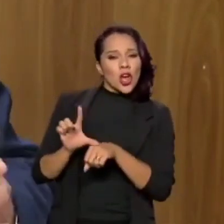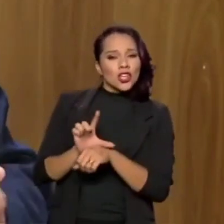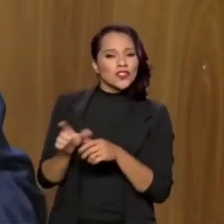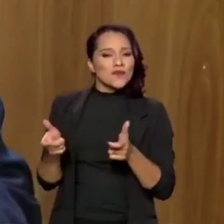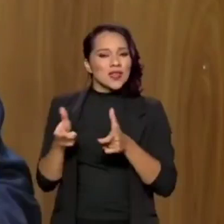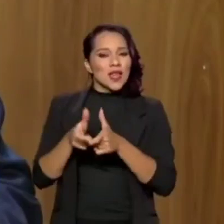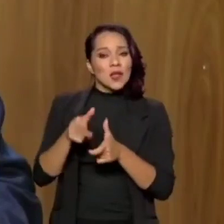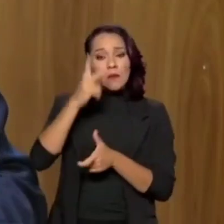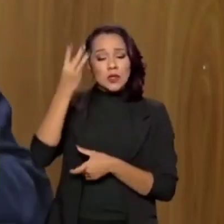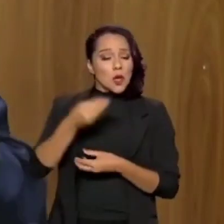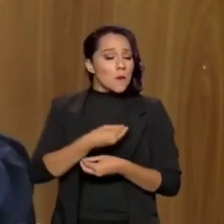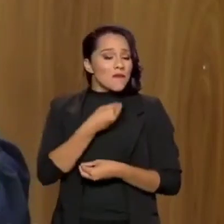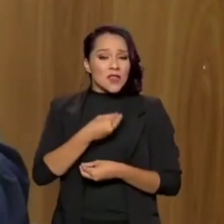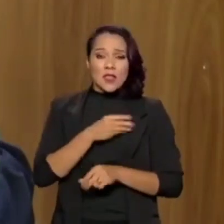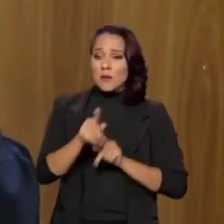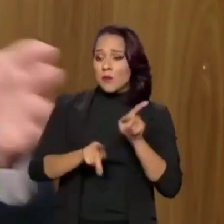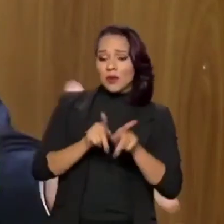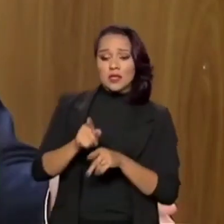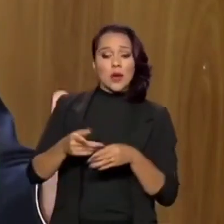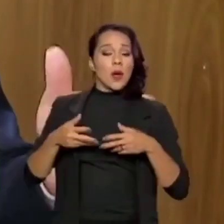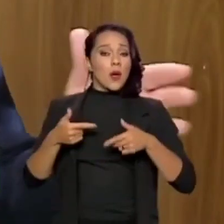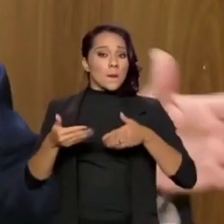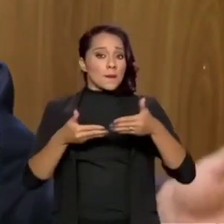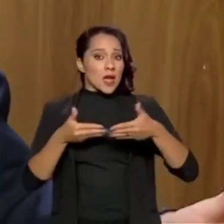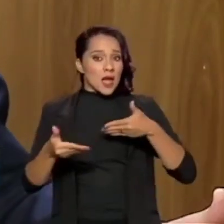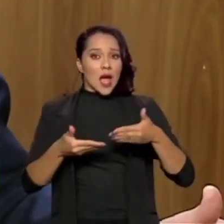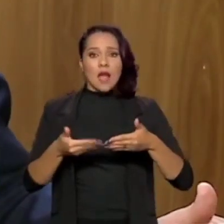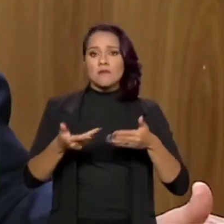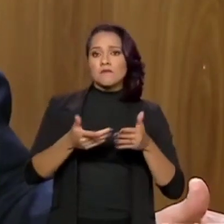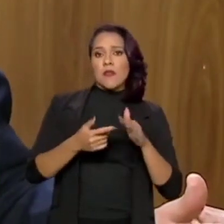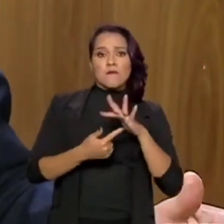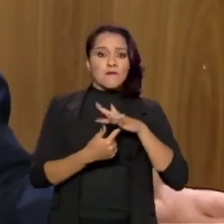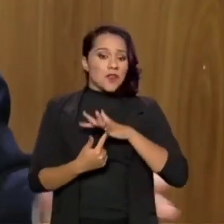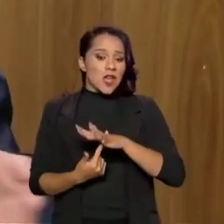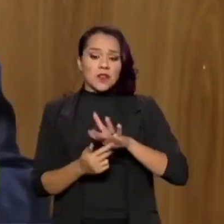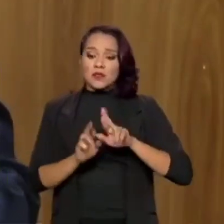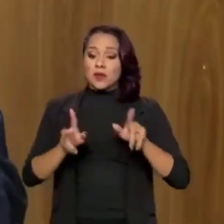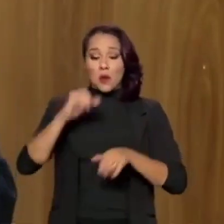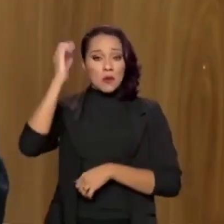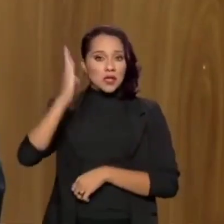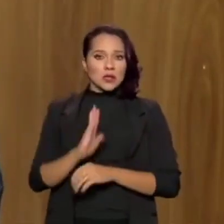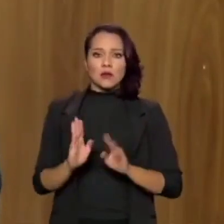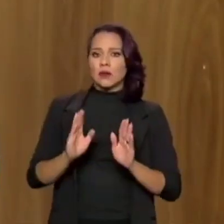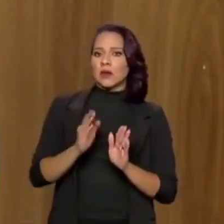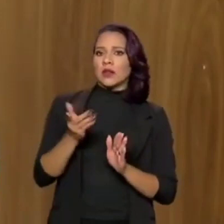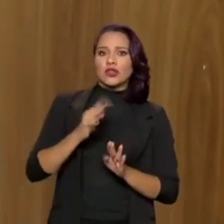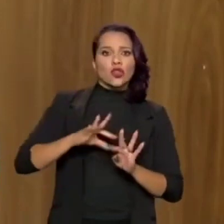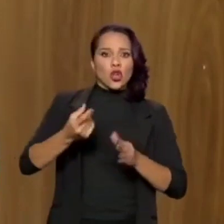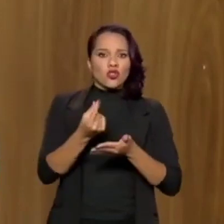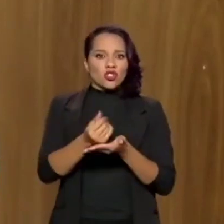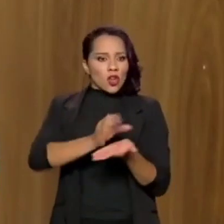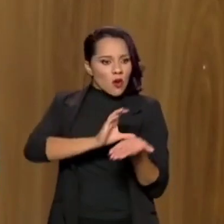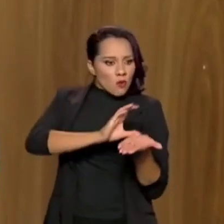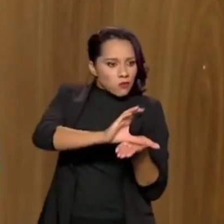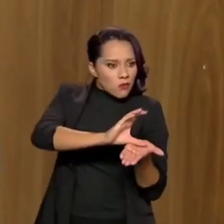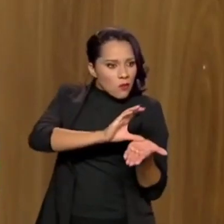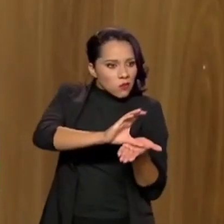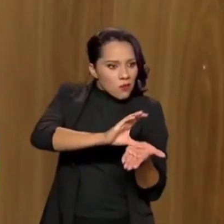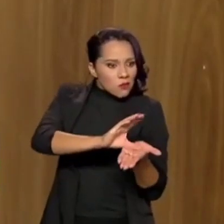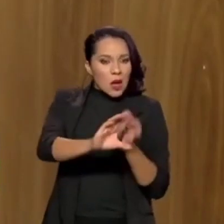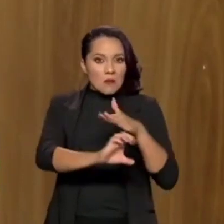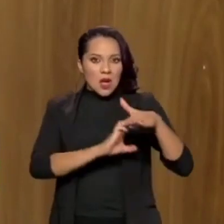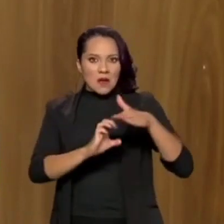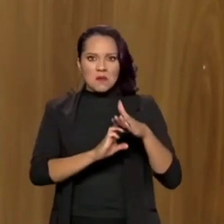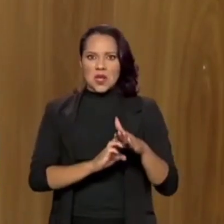onde o povo vive, mercados, feiras e etc. E o Brasil estava canalizando todos esses recursos para